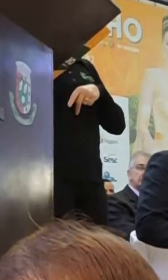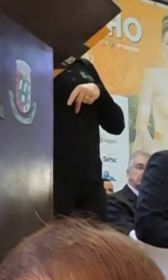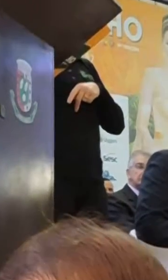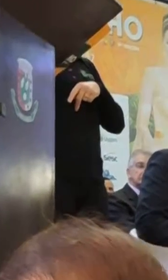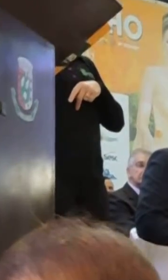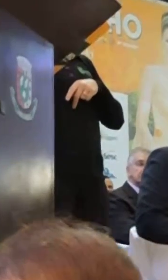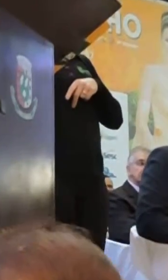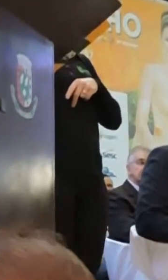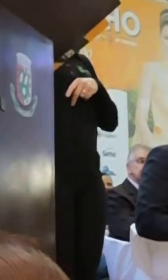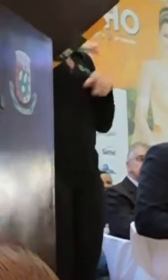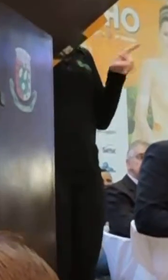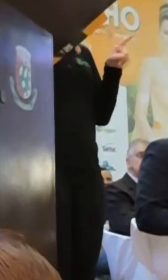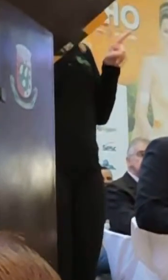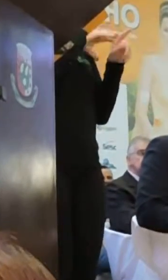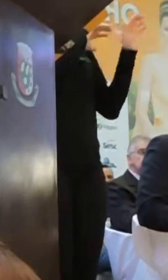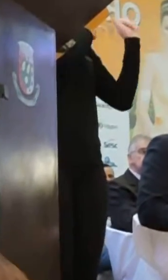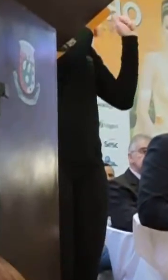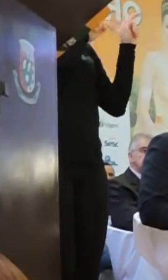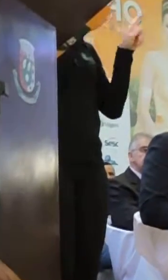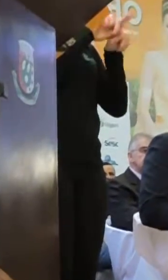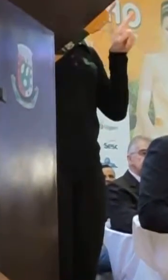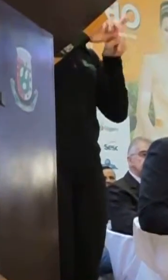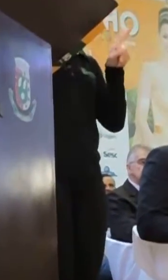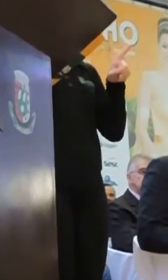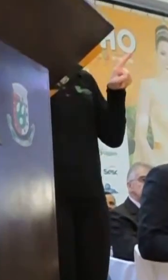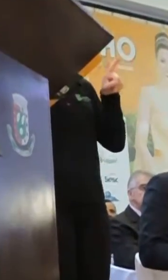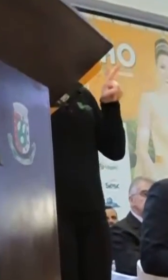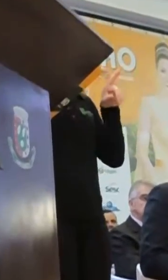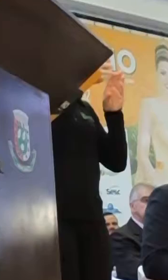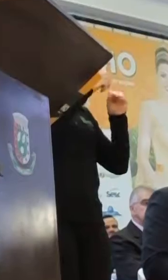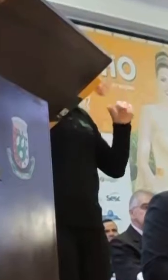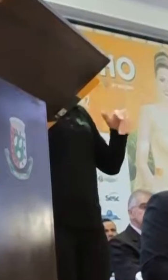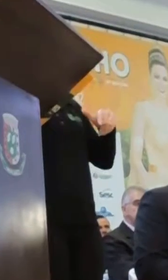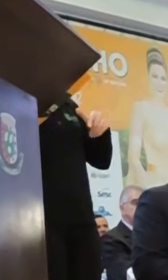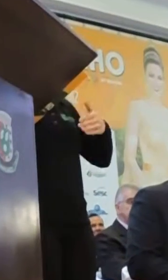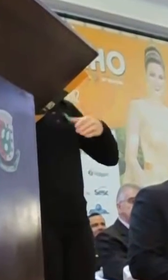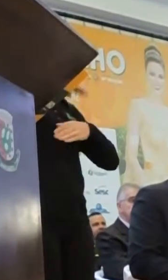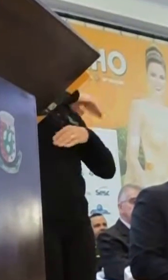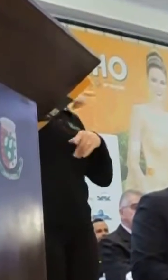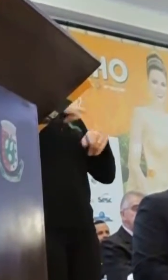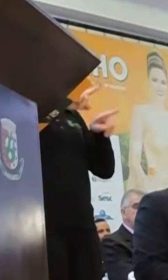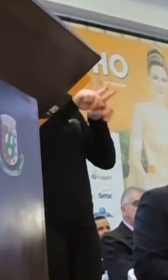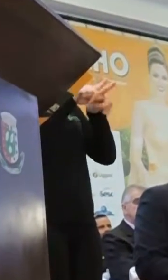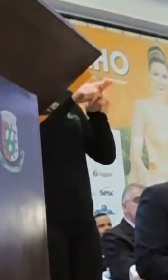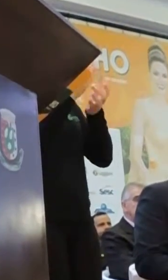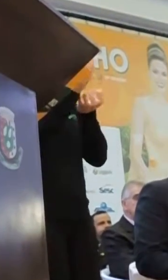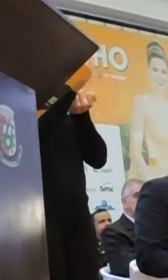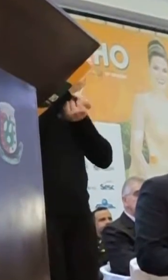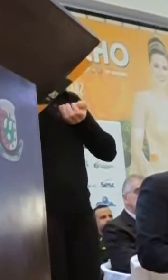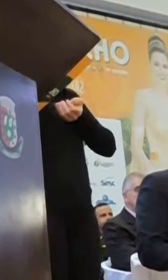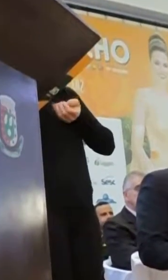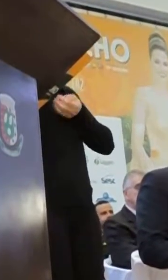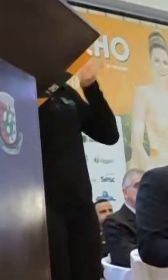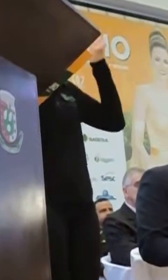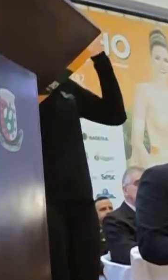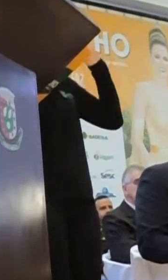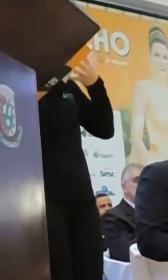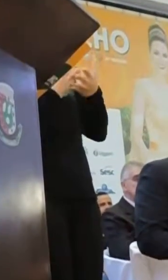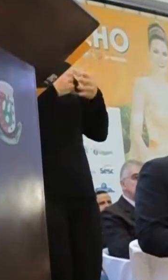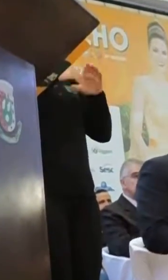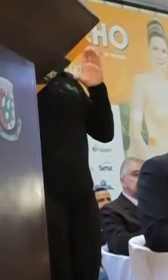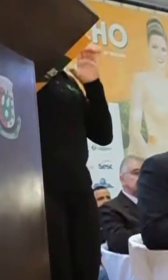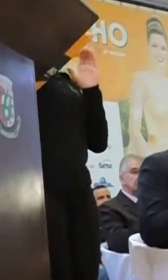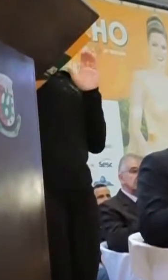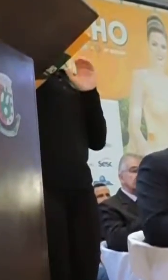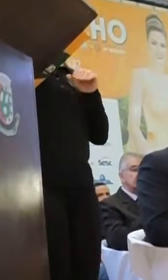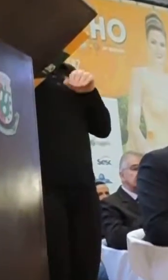e portugueses. E com a inspiração da terra sem males, que quero deixar uma mensagem muito clara.